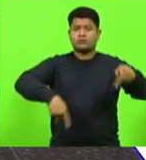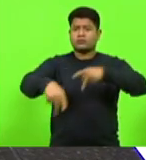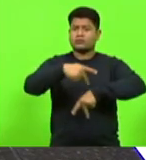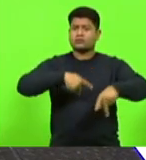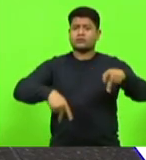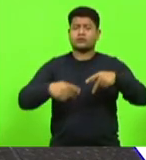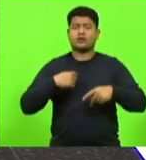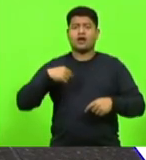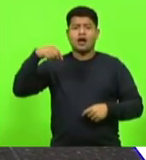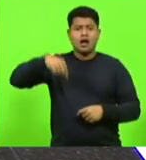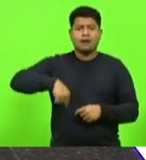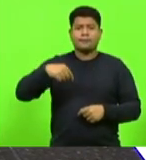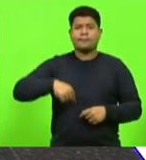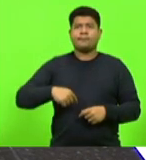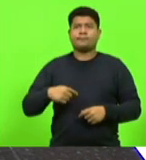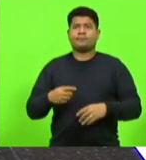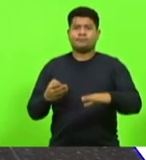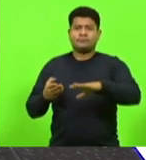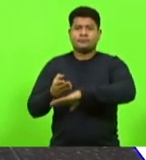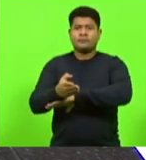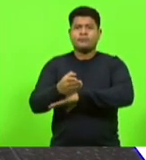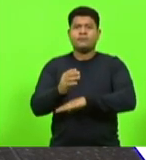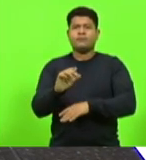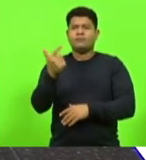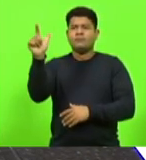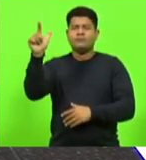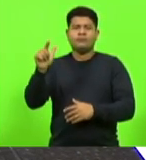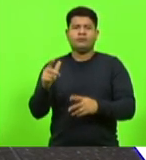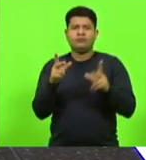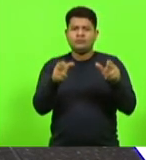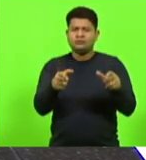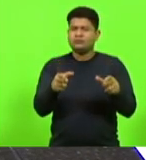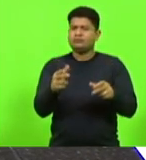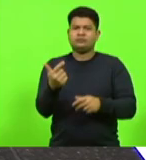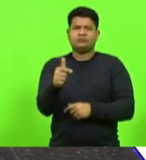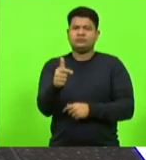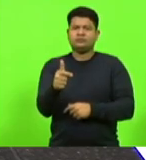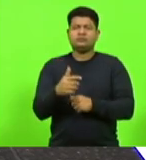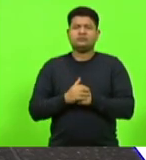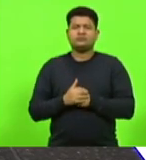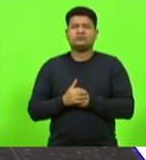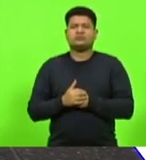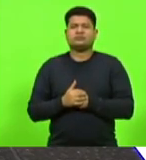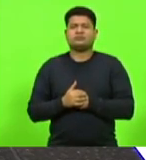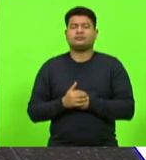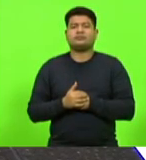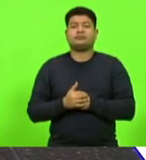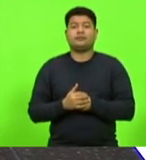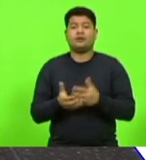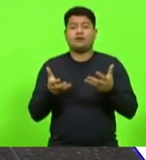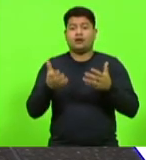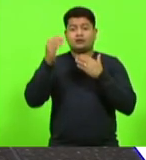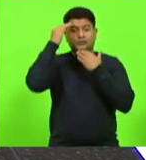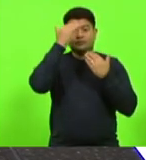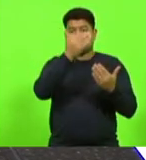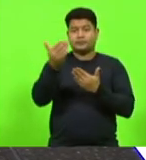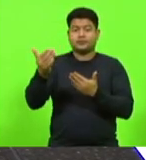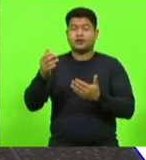não existe outra porta para ser batida além dessa aqui. Então, mais uma vez, eu quero agradecer o empenho de cada um dos senhores